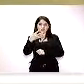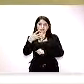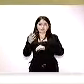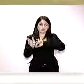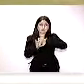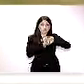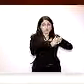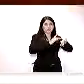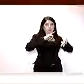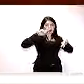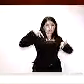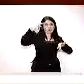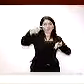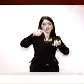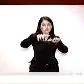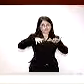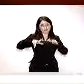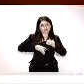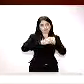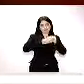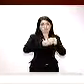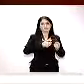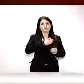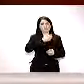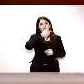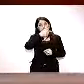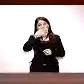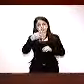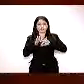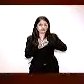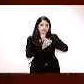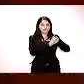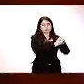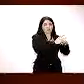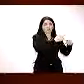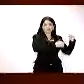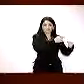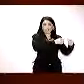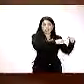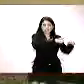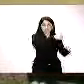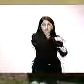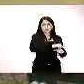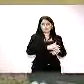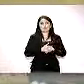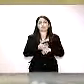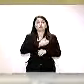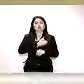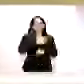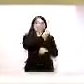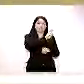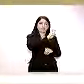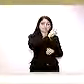reinclusão automática item 74 retirado de pauta com reinclusão automática item 75 e